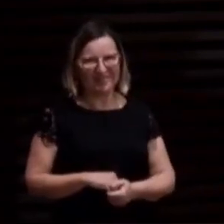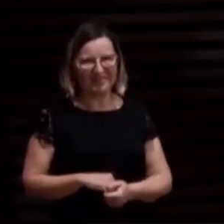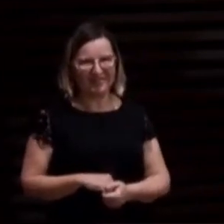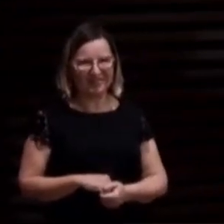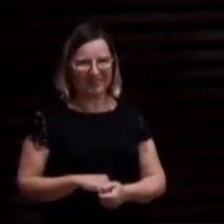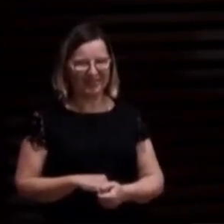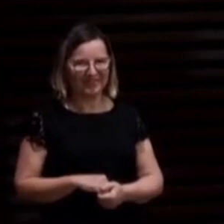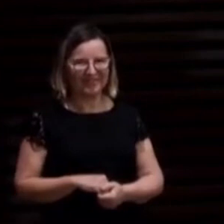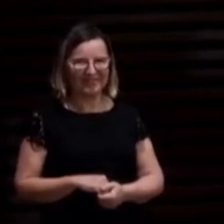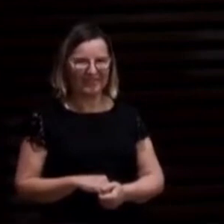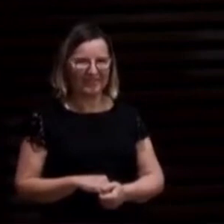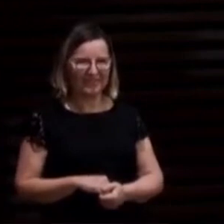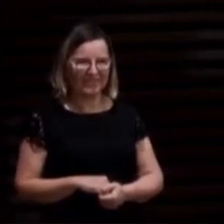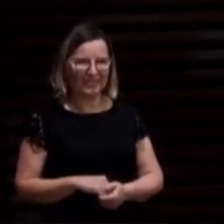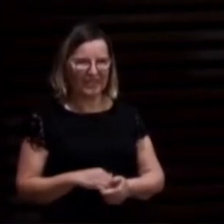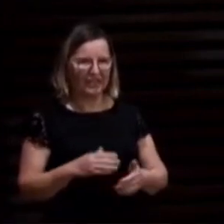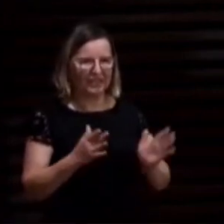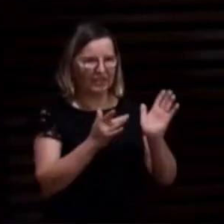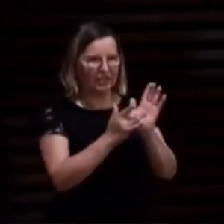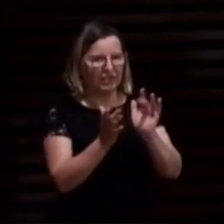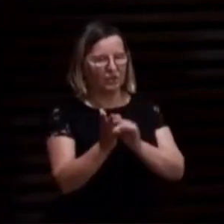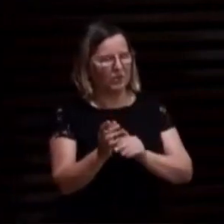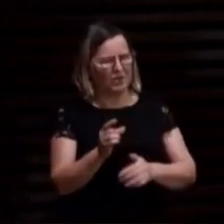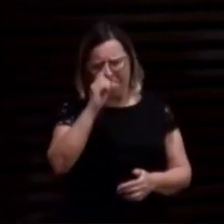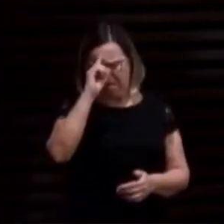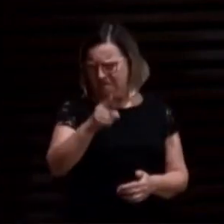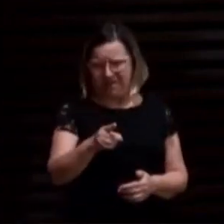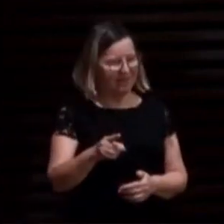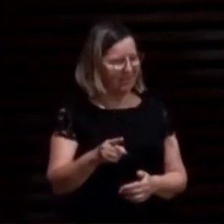Ele não foi forçado a nada.